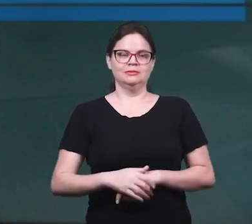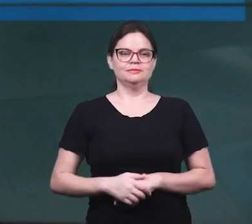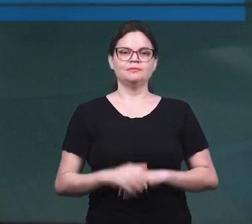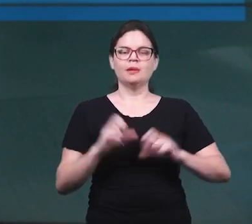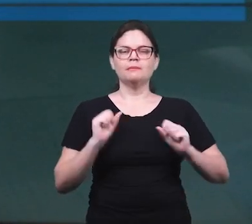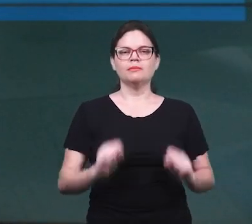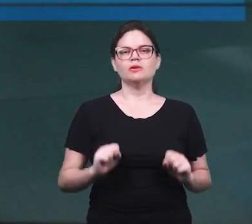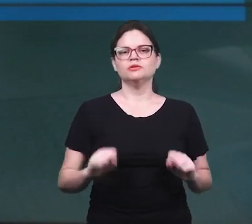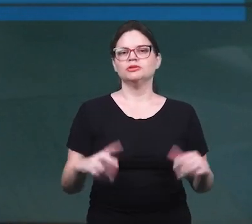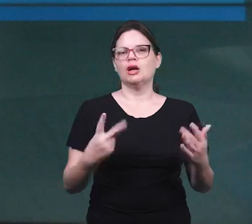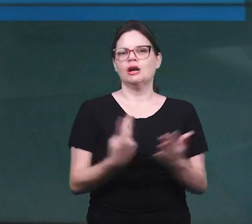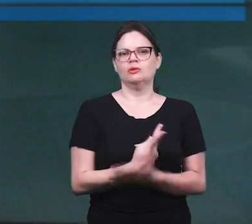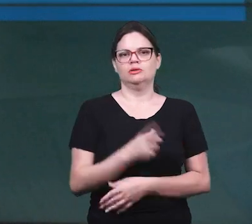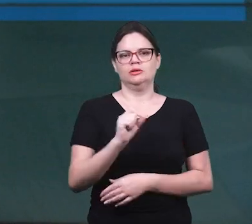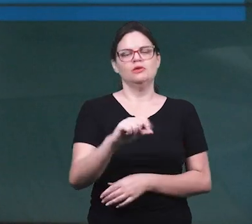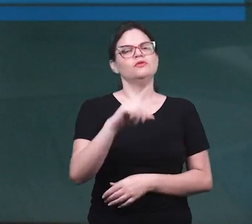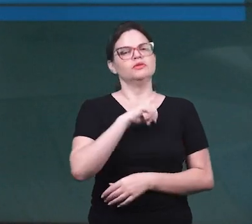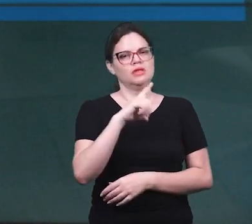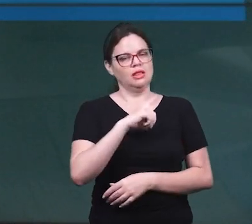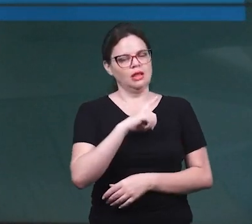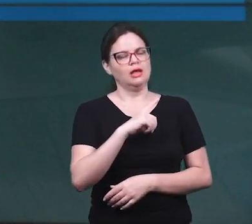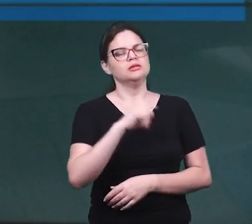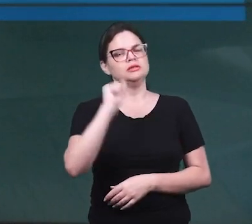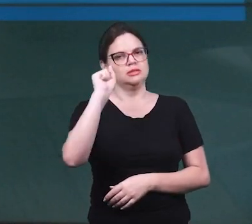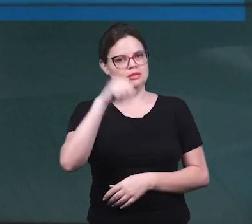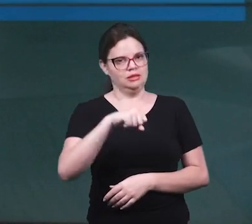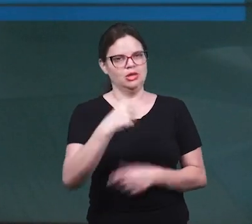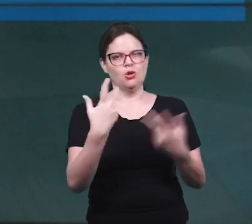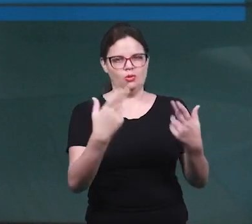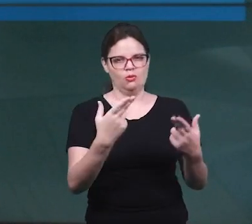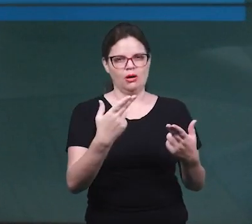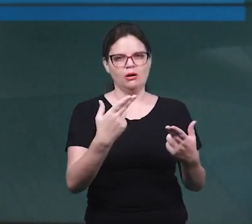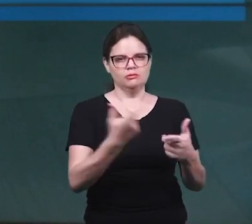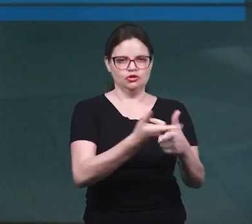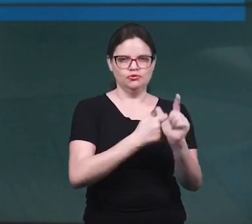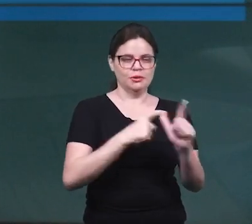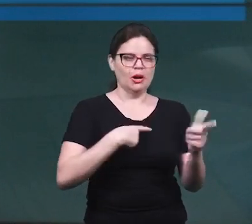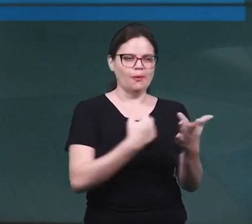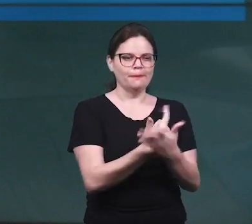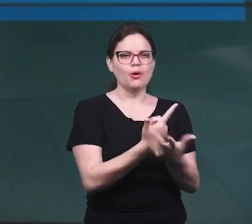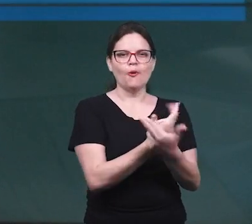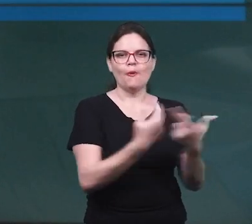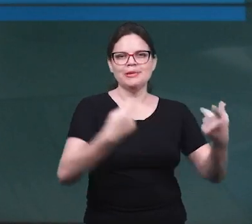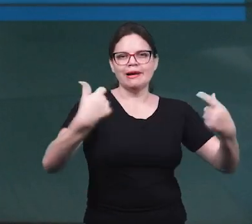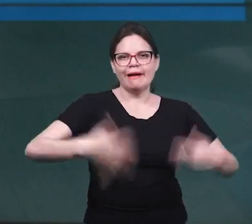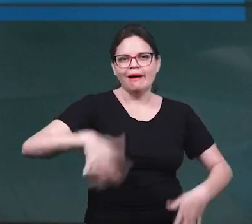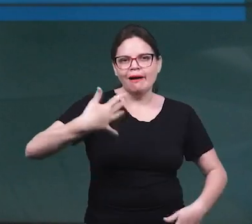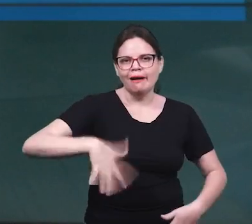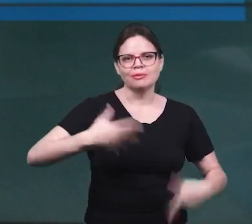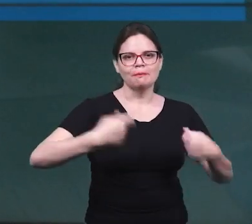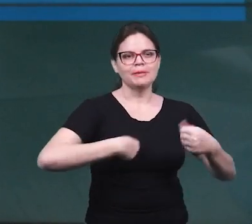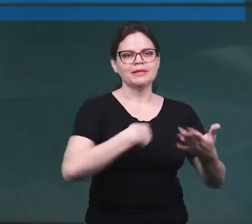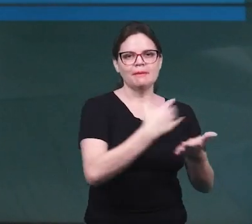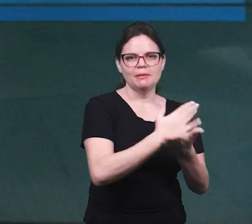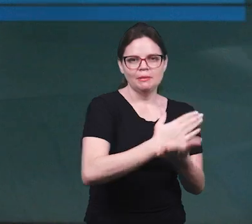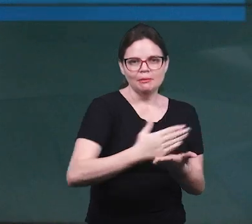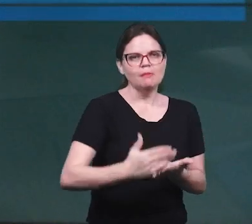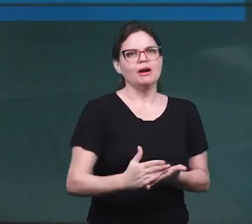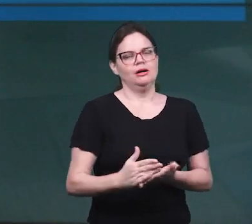possa contrair dívidas, sem dúvida nenhuma, embora você possa e às vezes